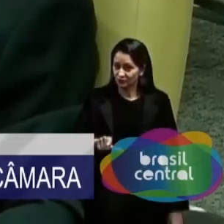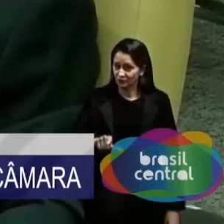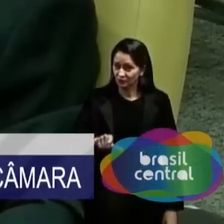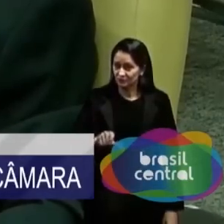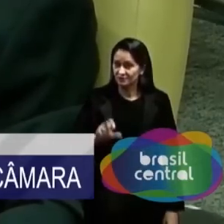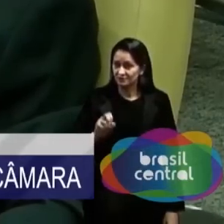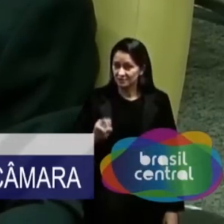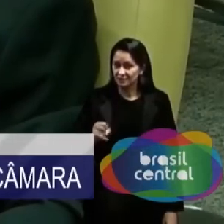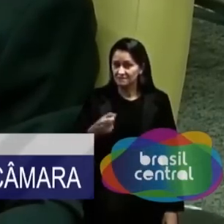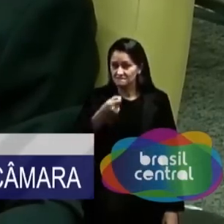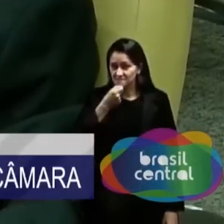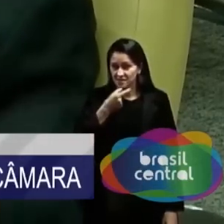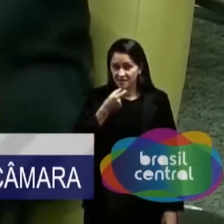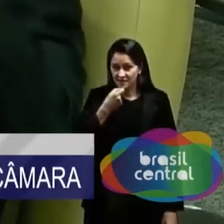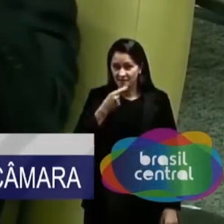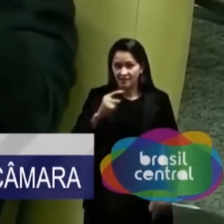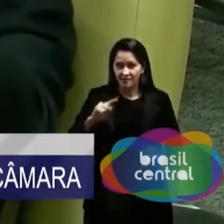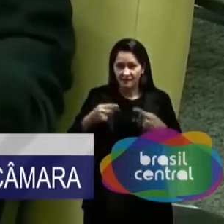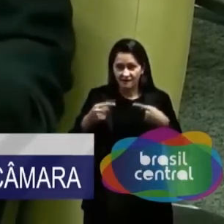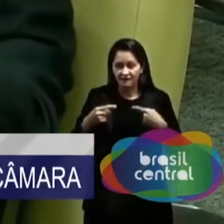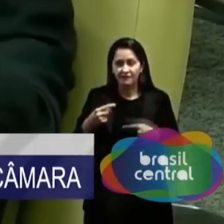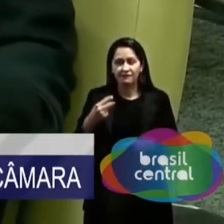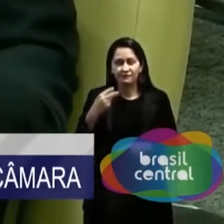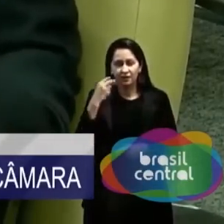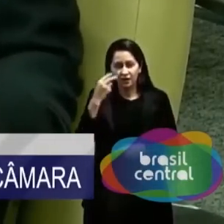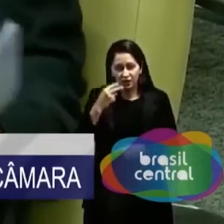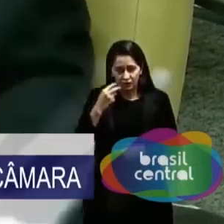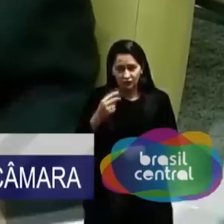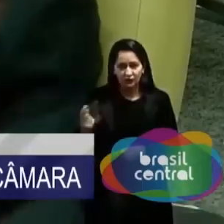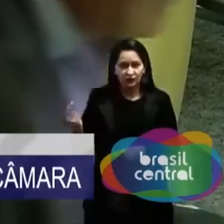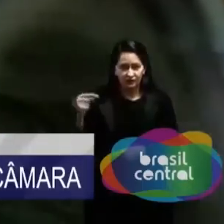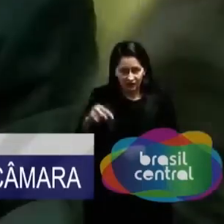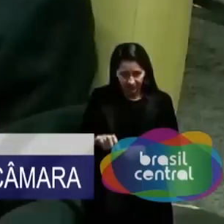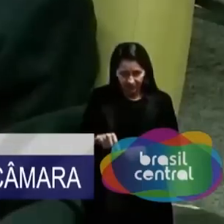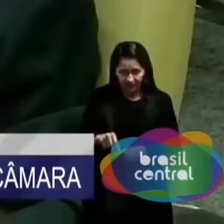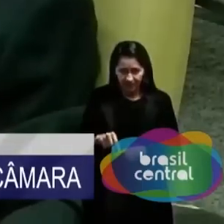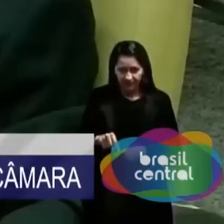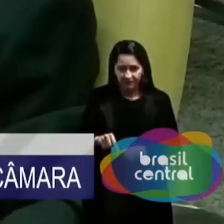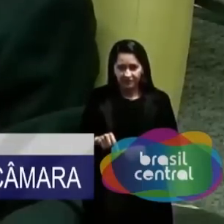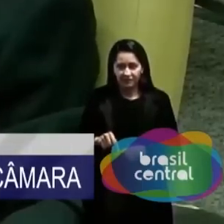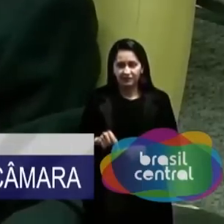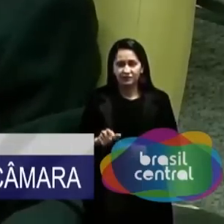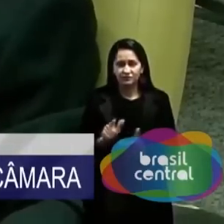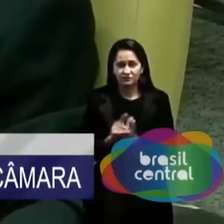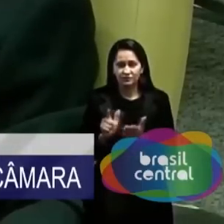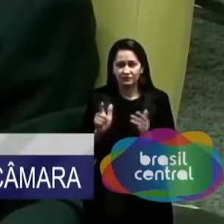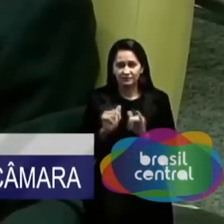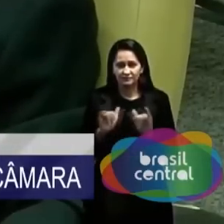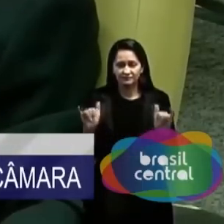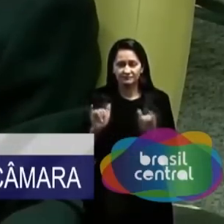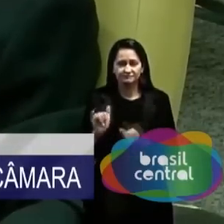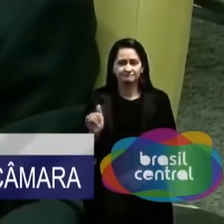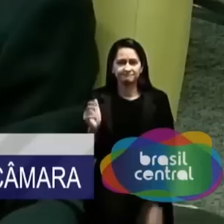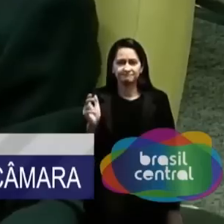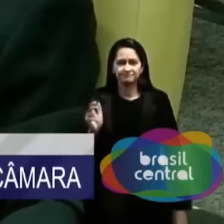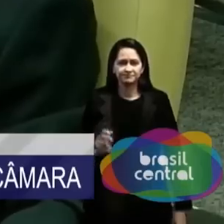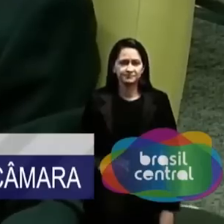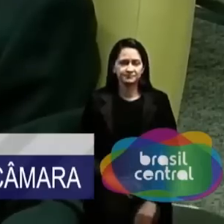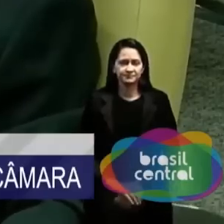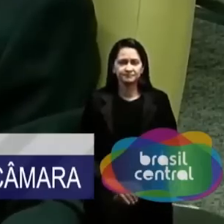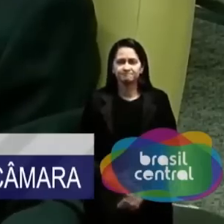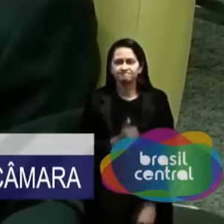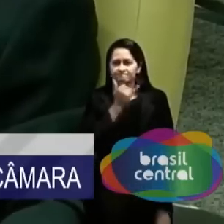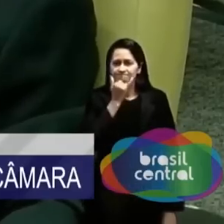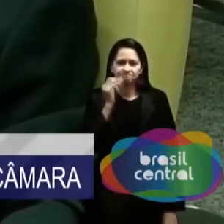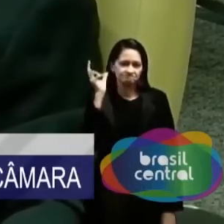vem fazer caricaturas de vereador aqui, vem fazer essa chacota com vereadores, que vai voltar para trás com o rabinho entre as pernas. Vou com tudo